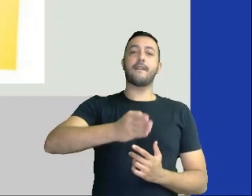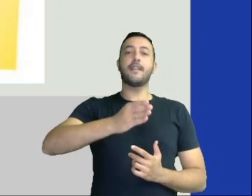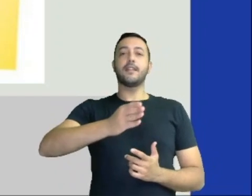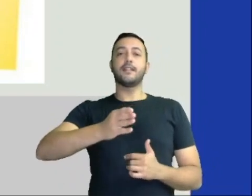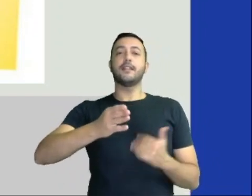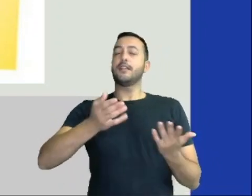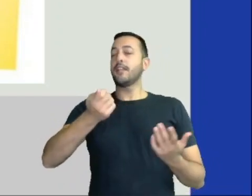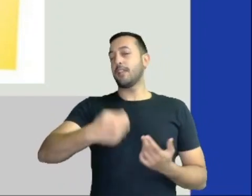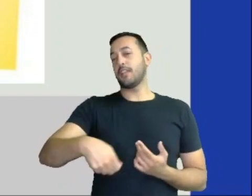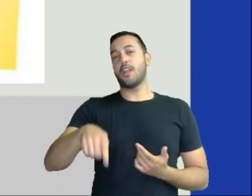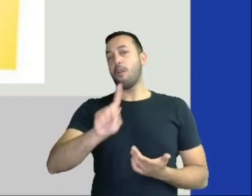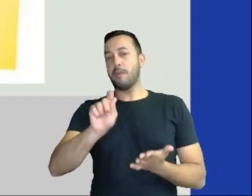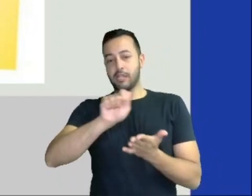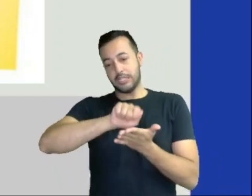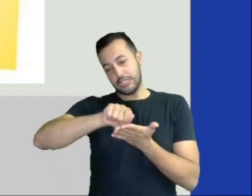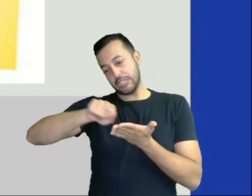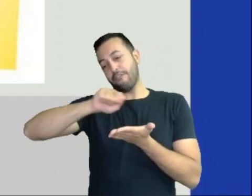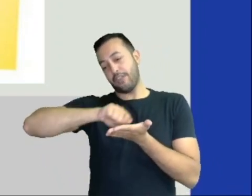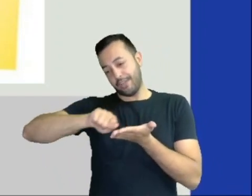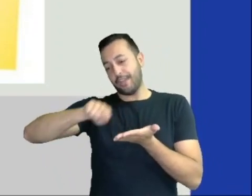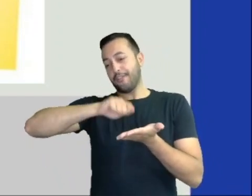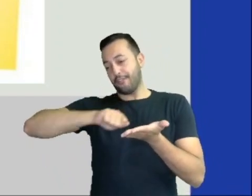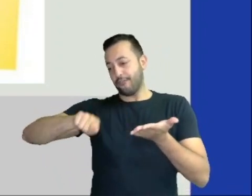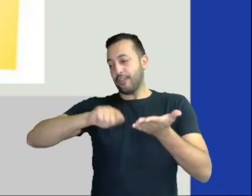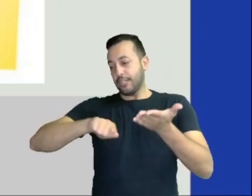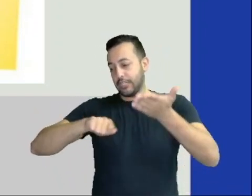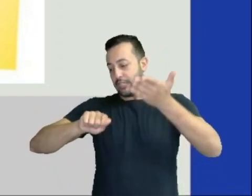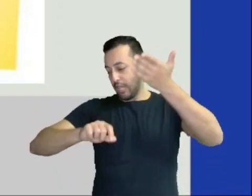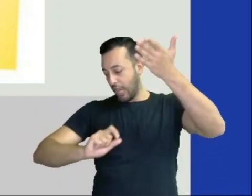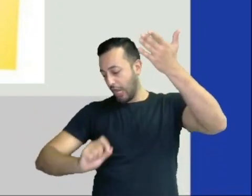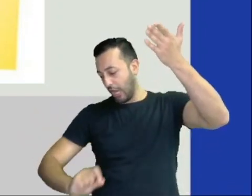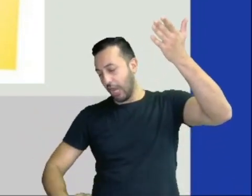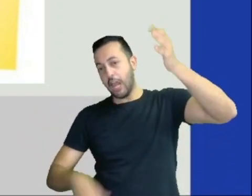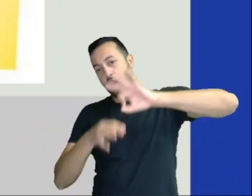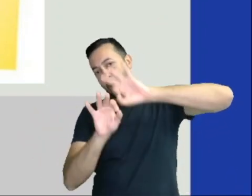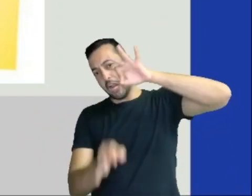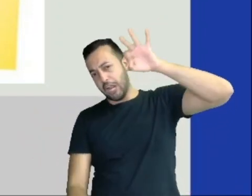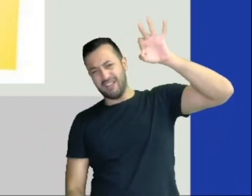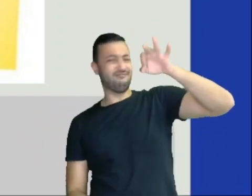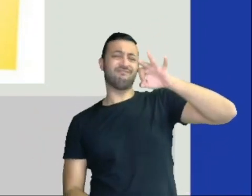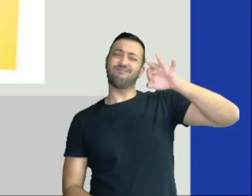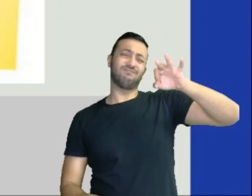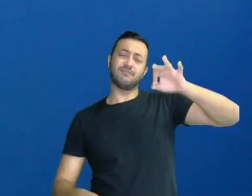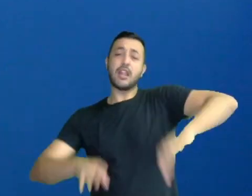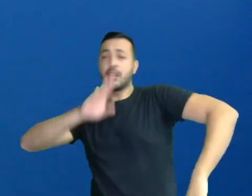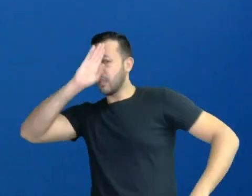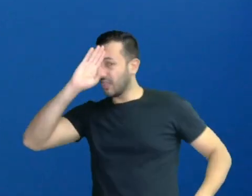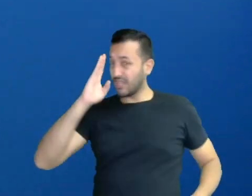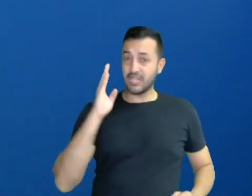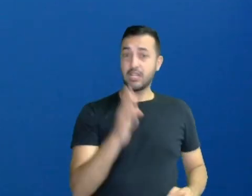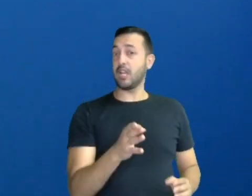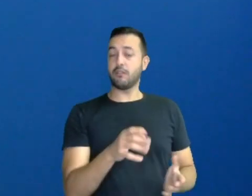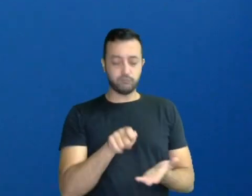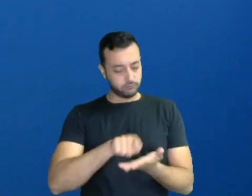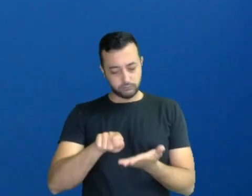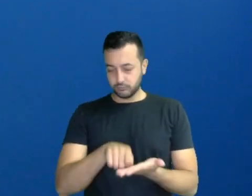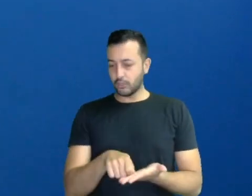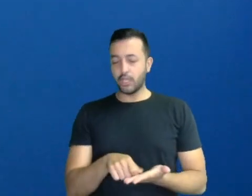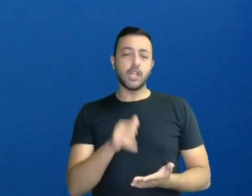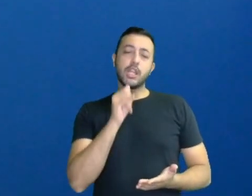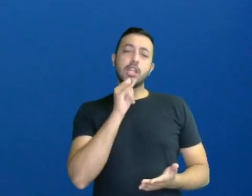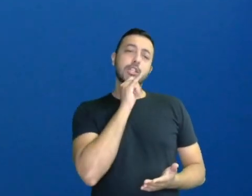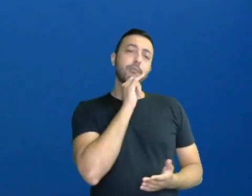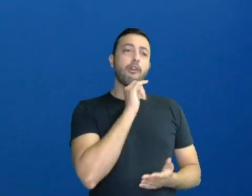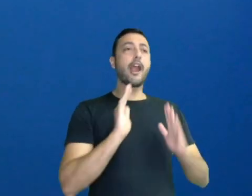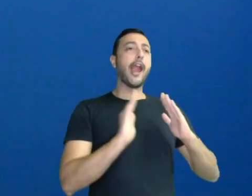é a gente não precisa ficar escrevendo muito rodeando muito a gente vai direto ao ponto né